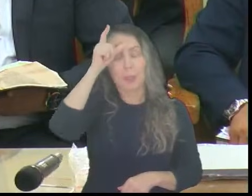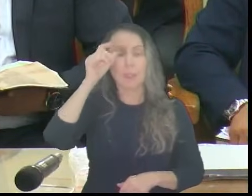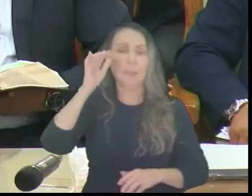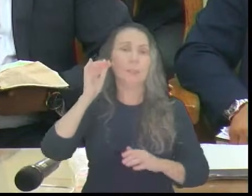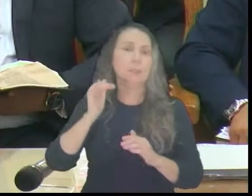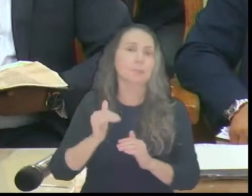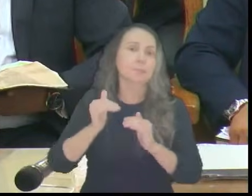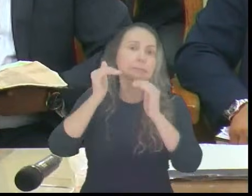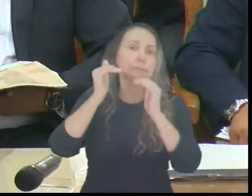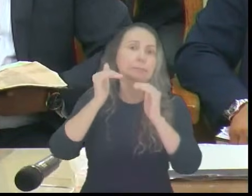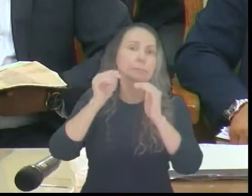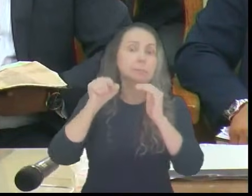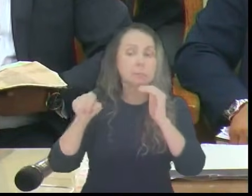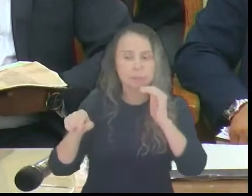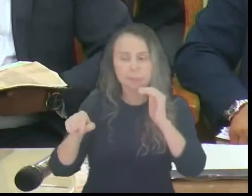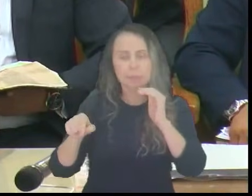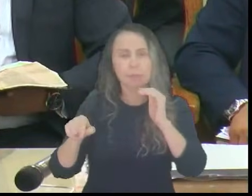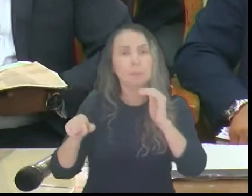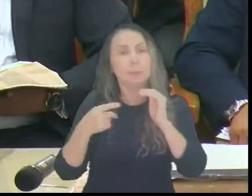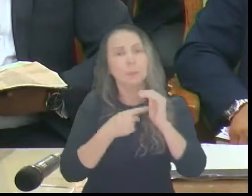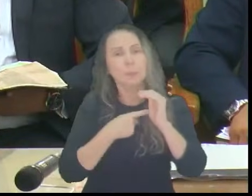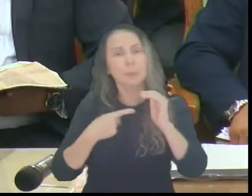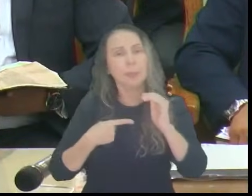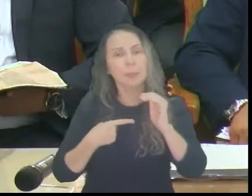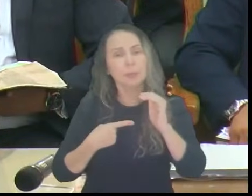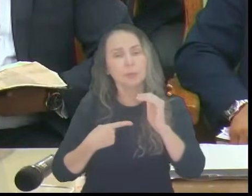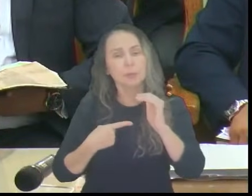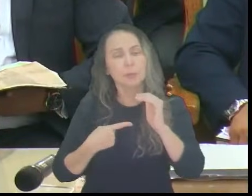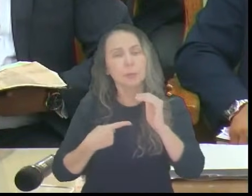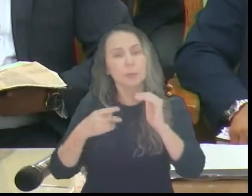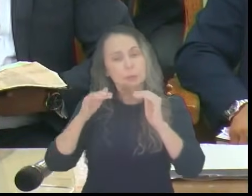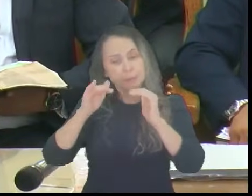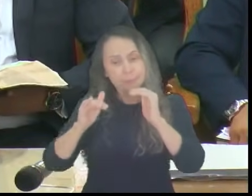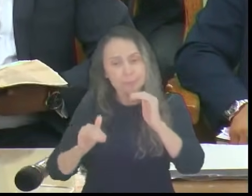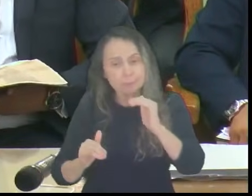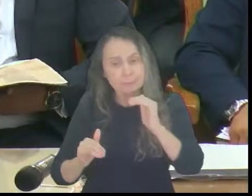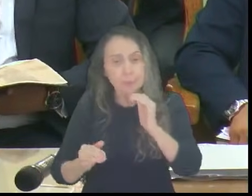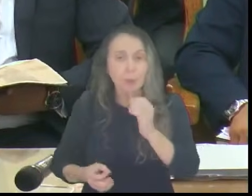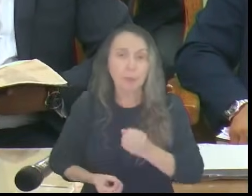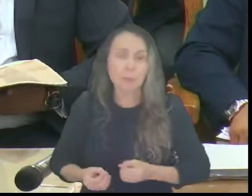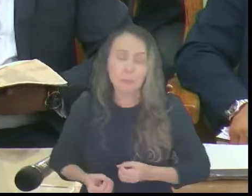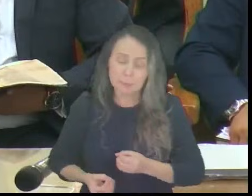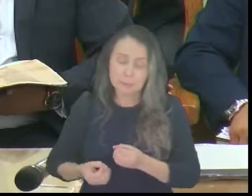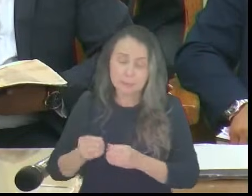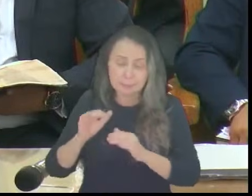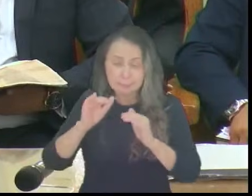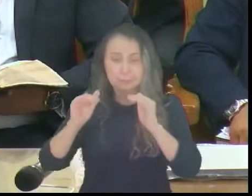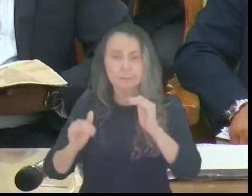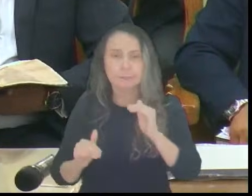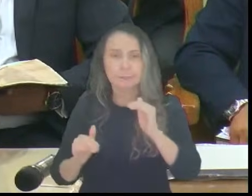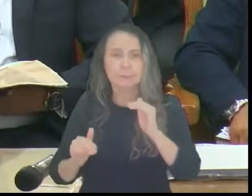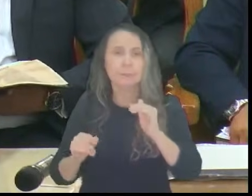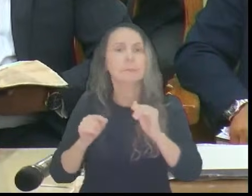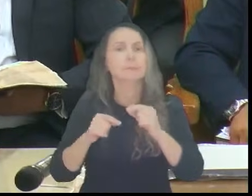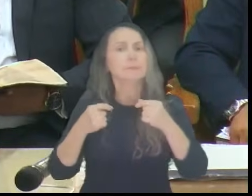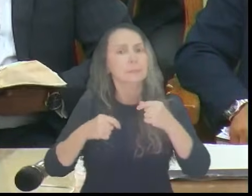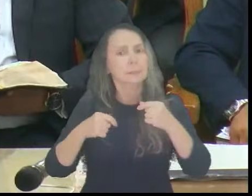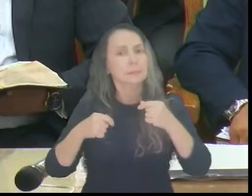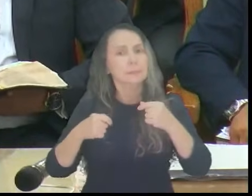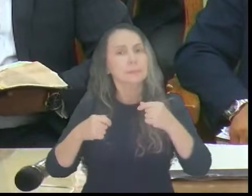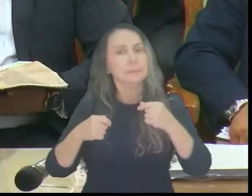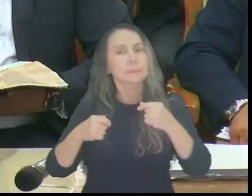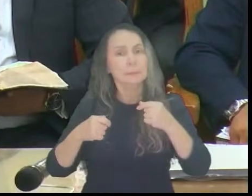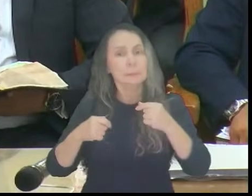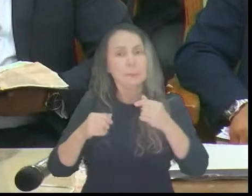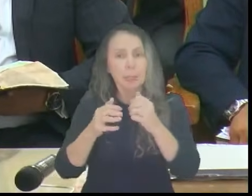autoridade menor. E a autoridade menor não pode contrariar a autoridade maior. Vocês dizem amém em